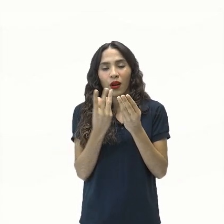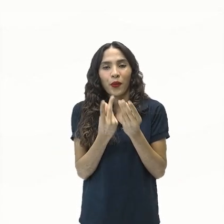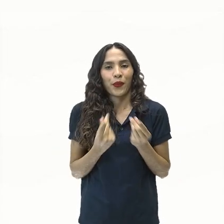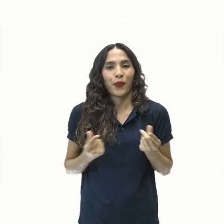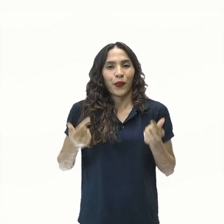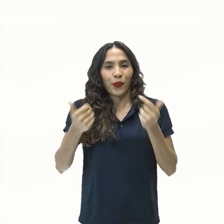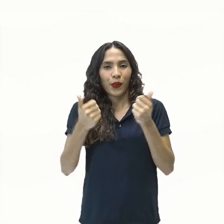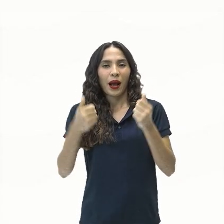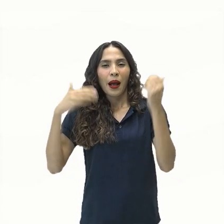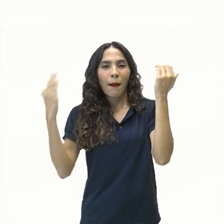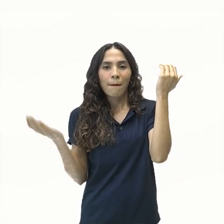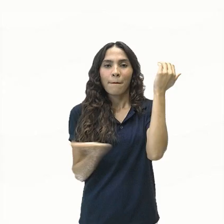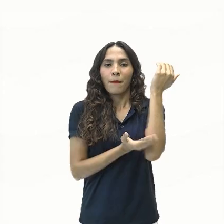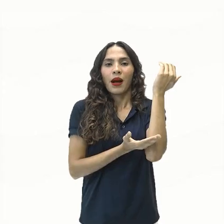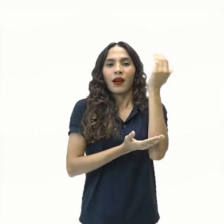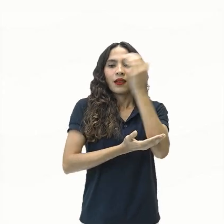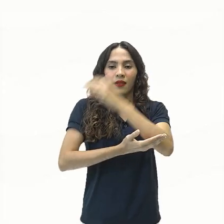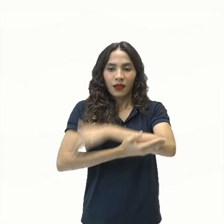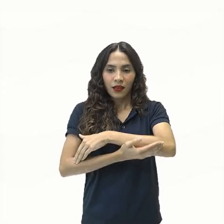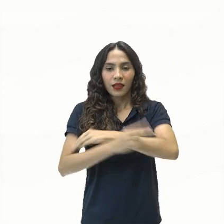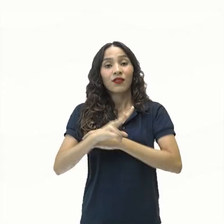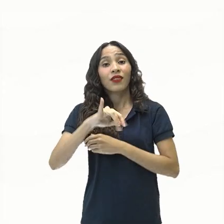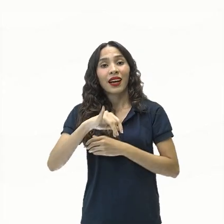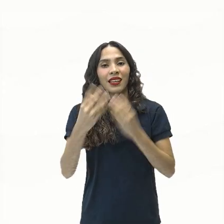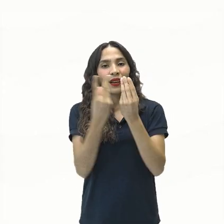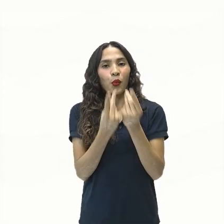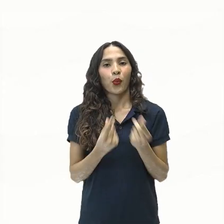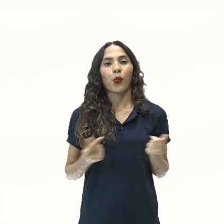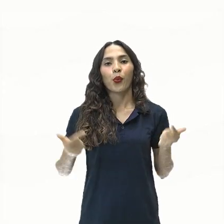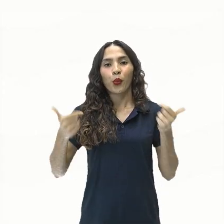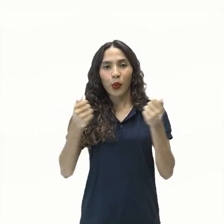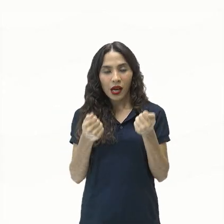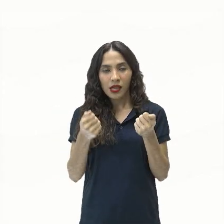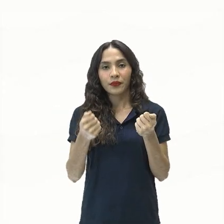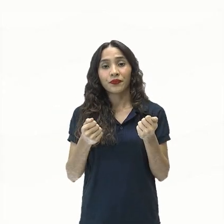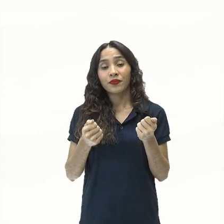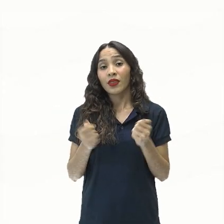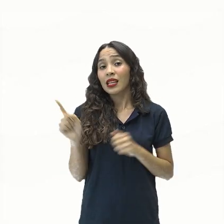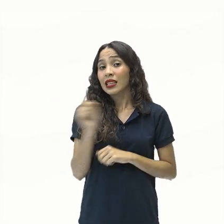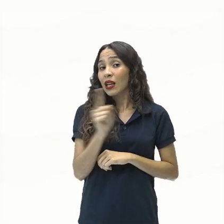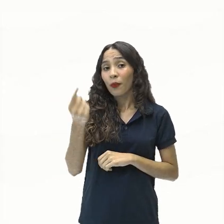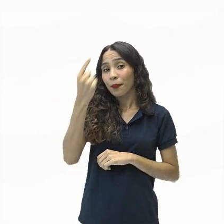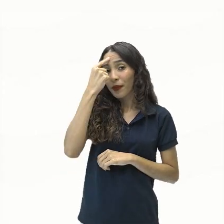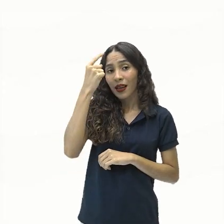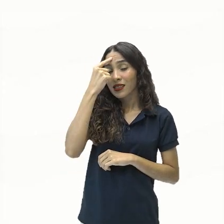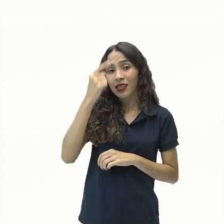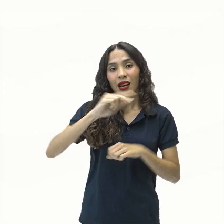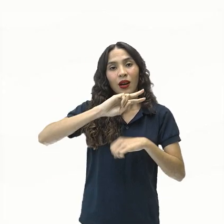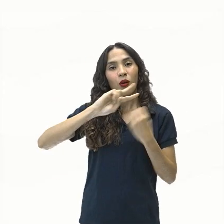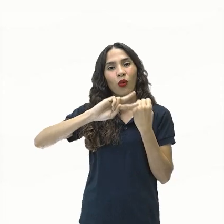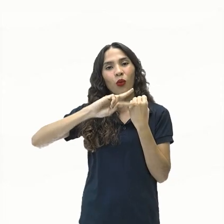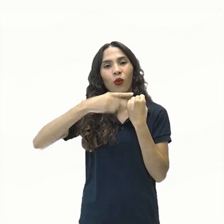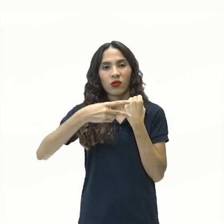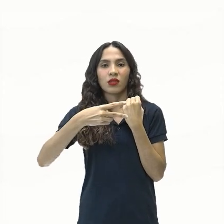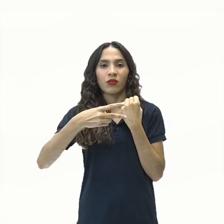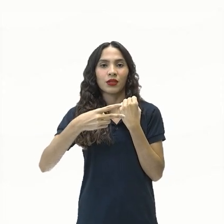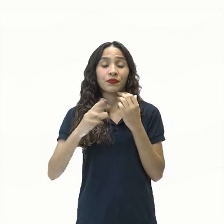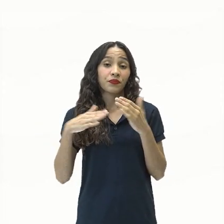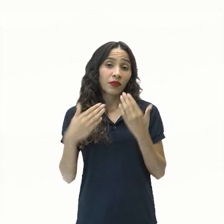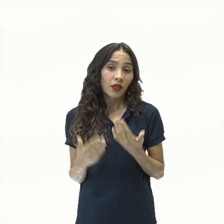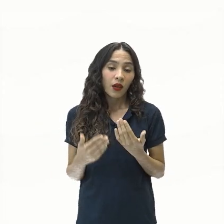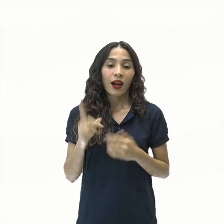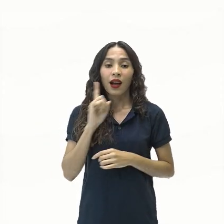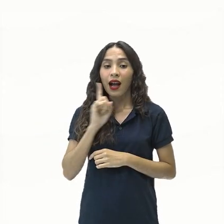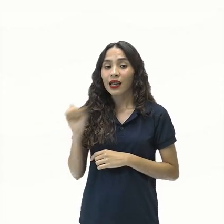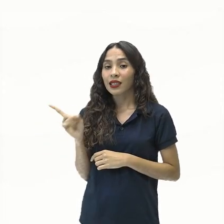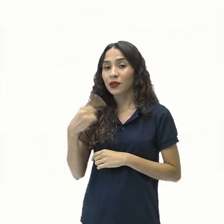degradar, vai desmatar e vai destruir ali aquele ambiente sem pensar muito bem nas consequências, certo? Então